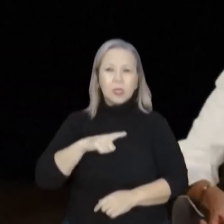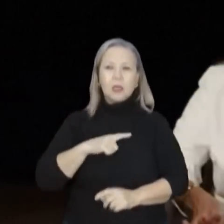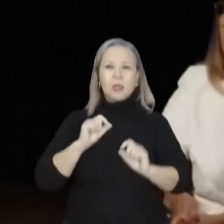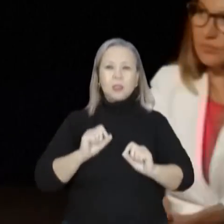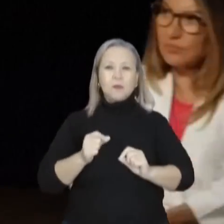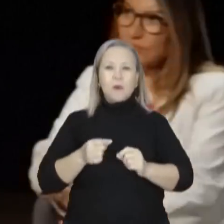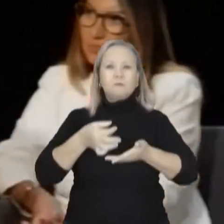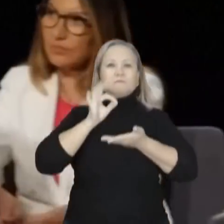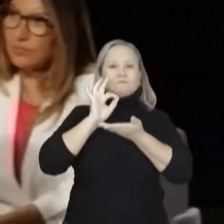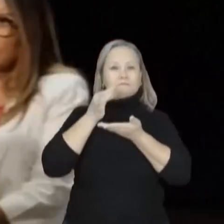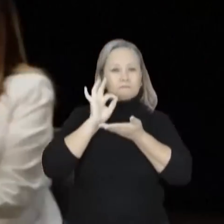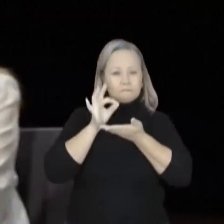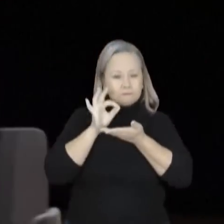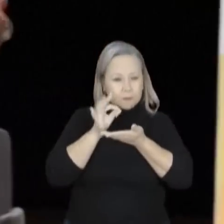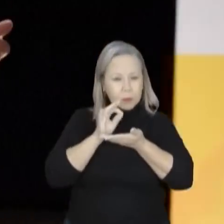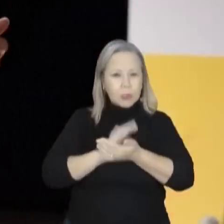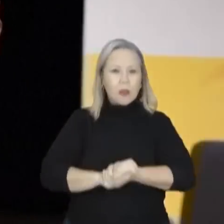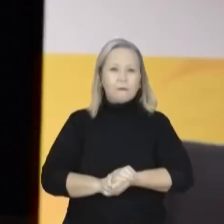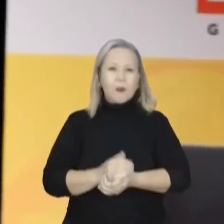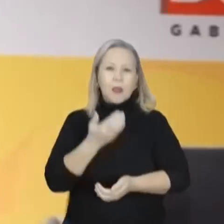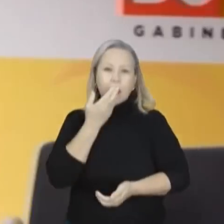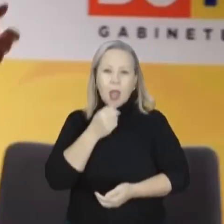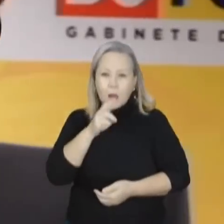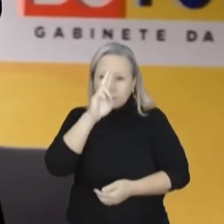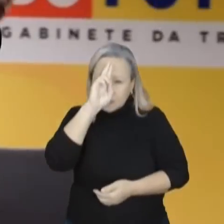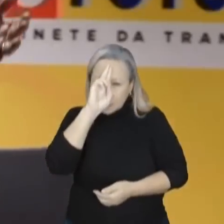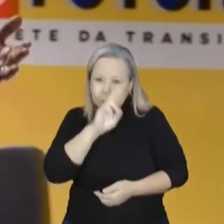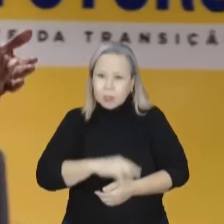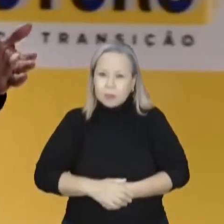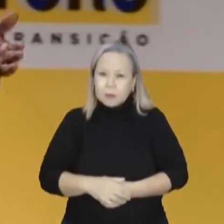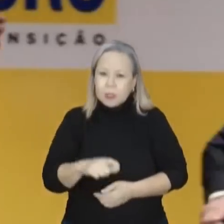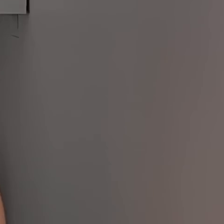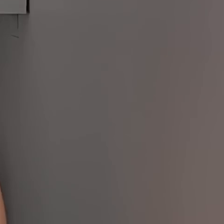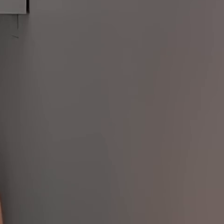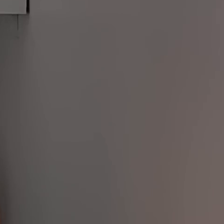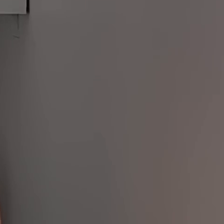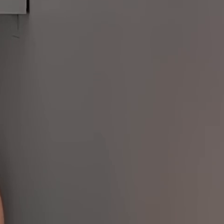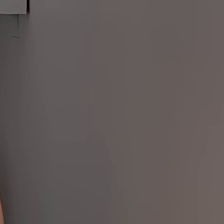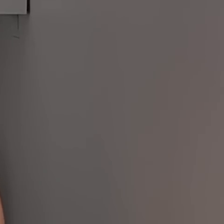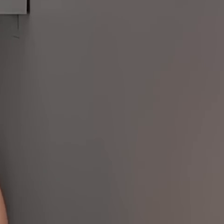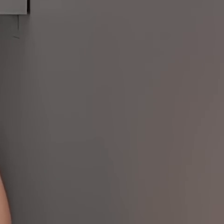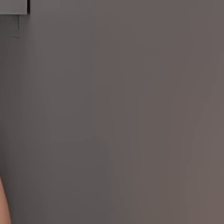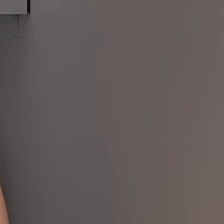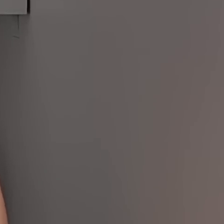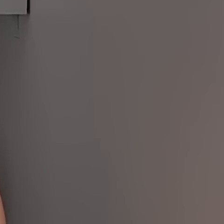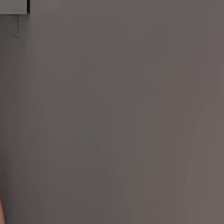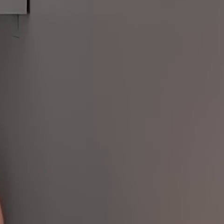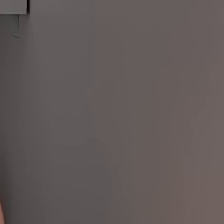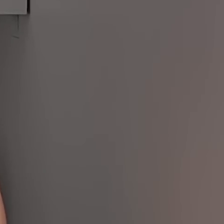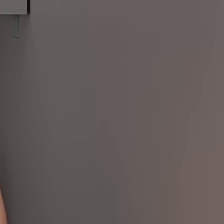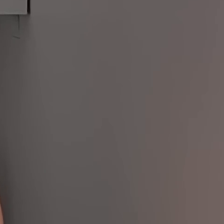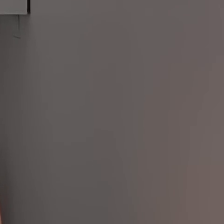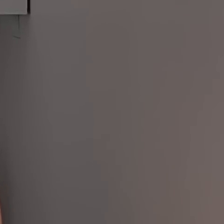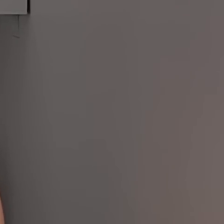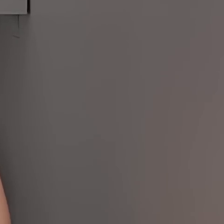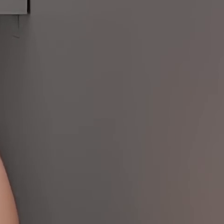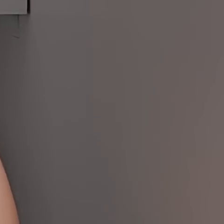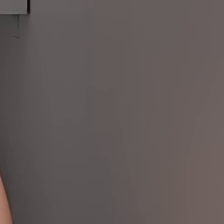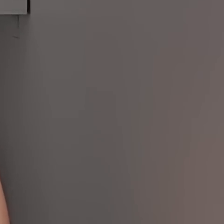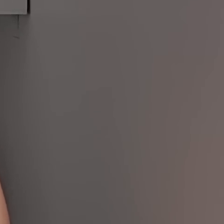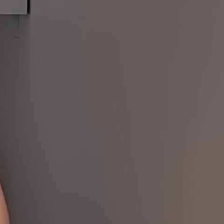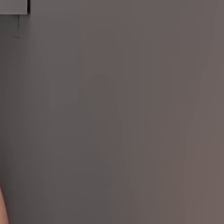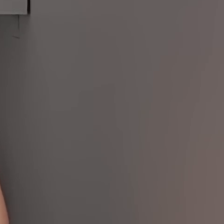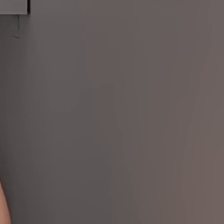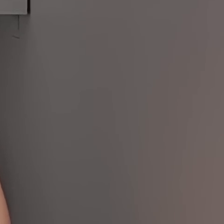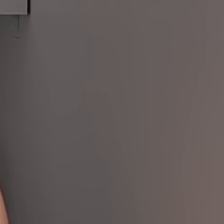nenhuma proposta no que diz respeito a acabar com heranças. O que a campanha do petista havia falado anteriormente